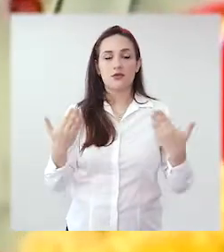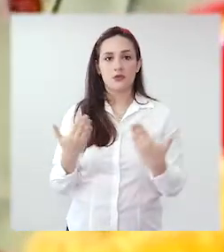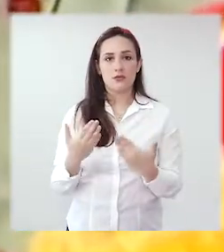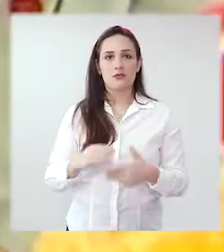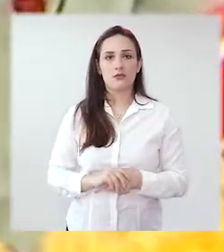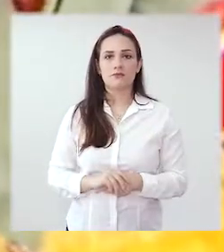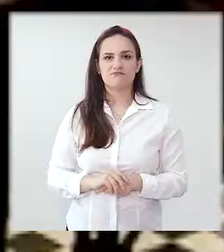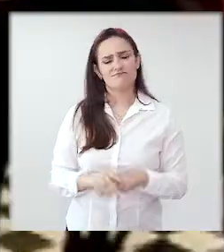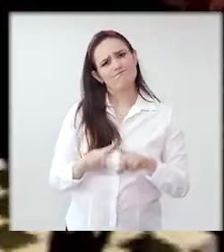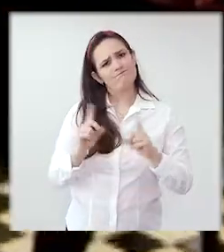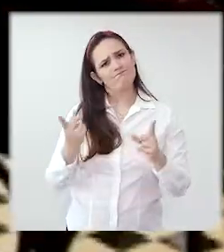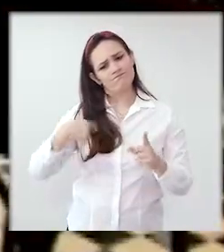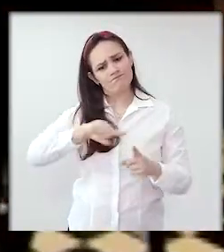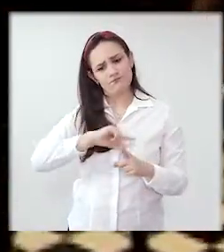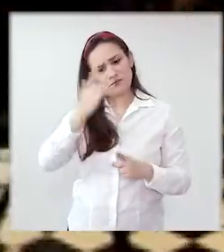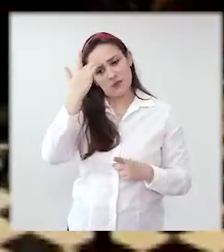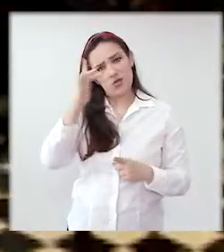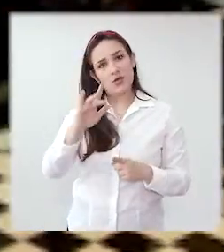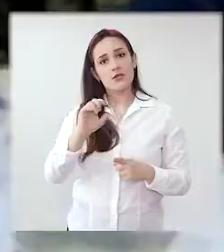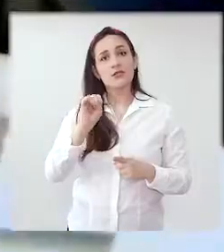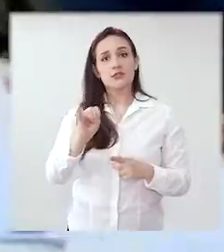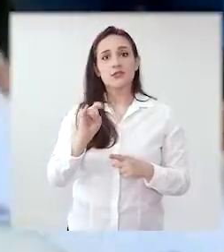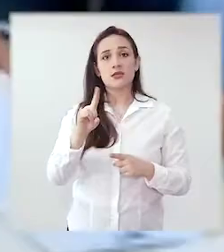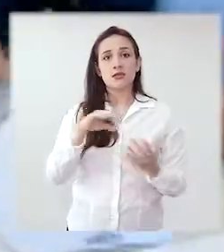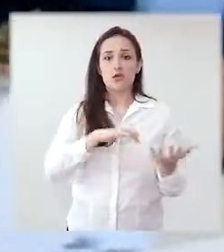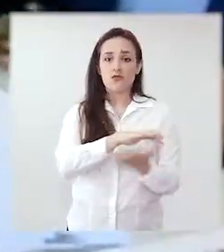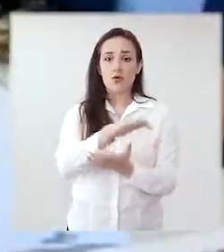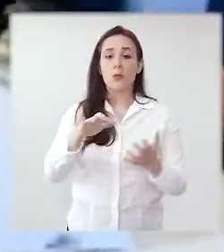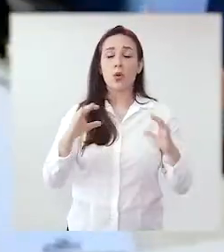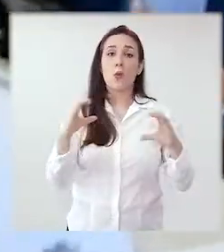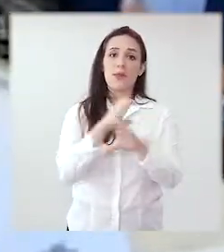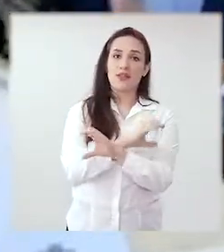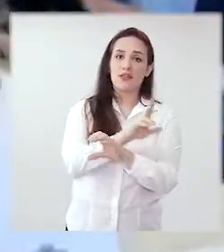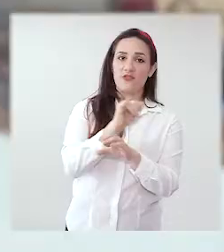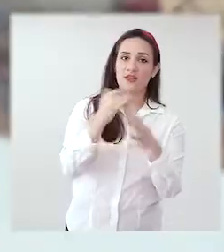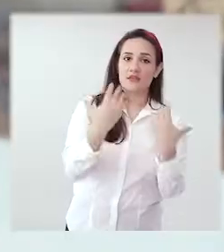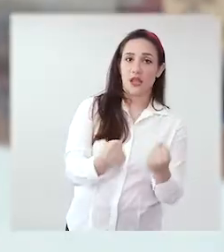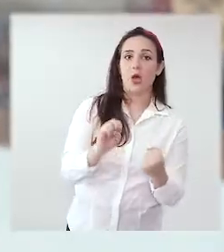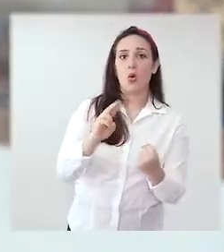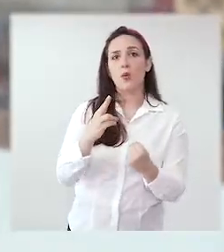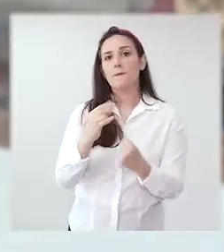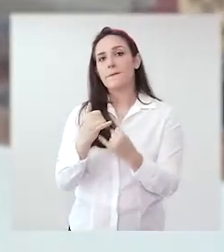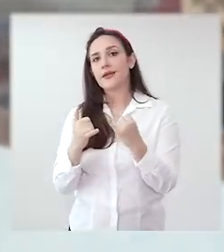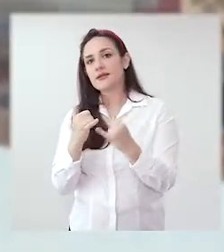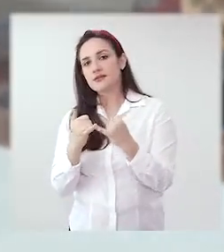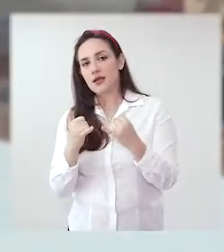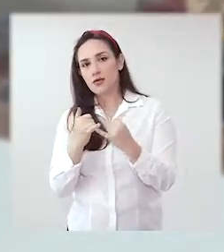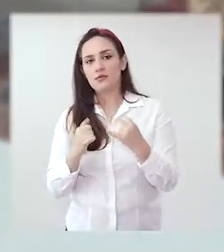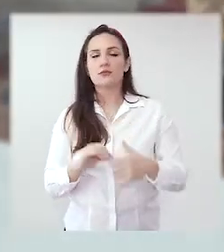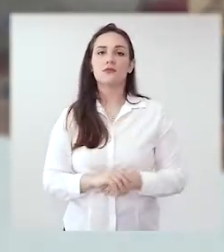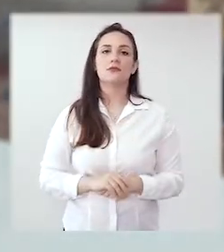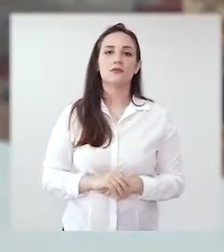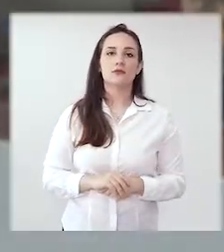ano, mas não se sabe se toda a reforma ou apenas parte dela.